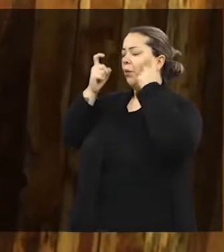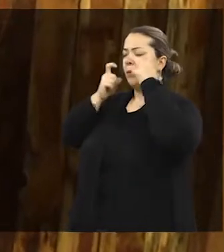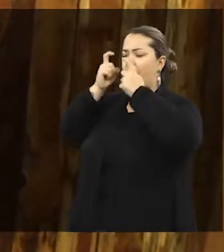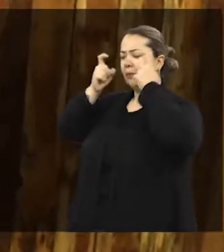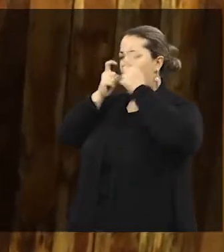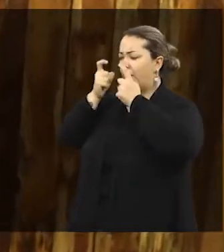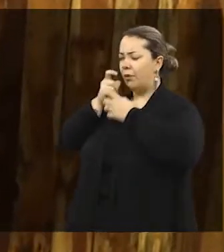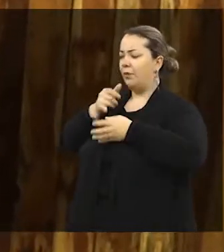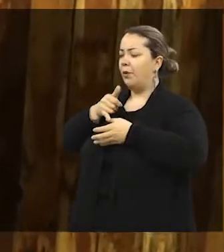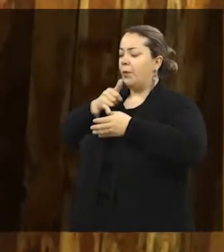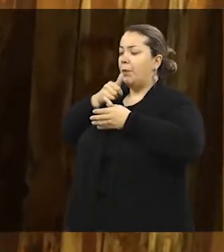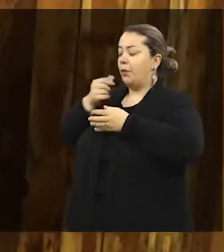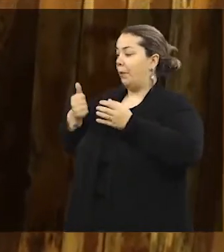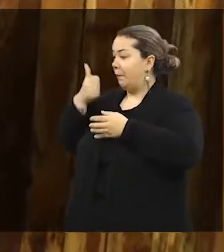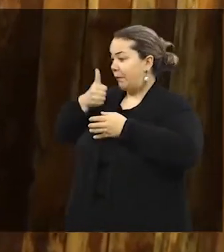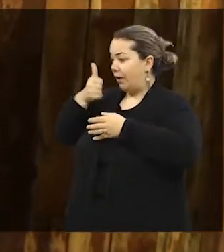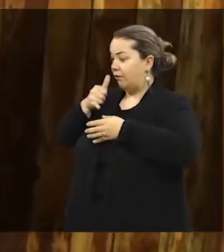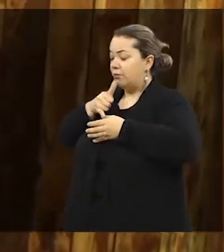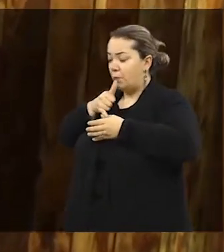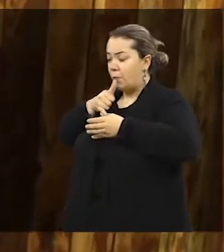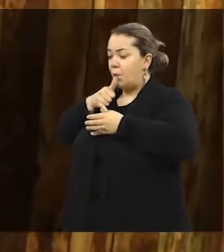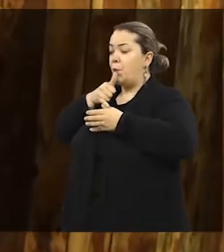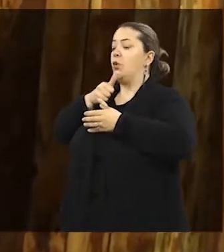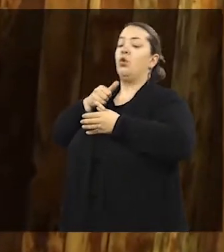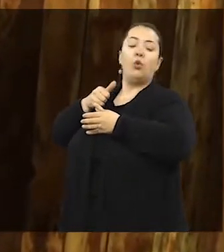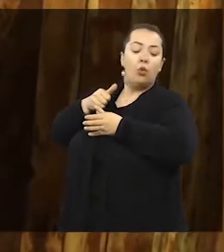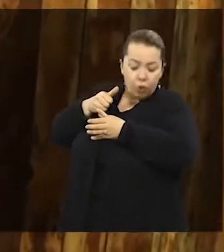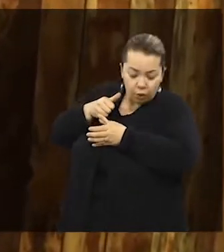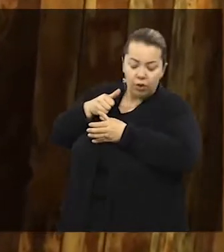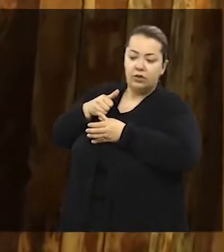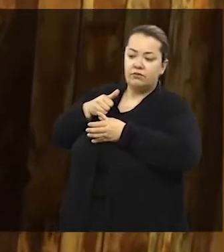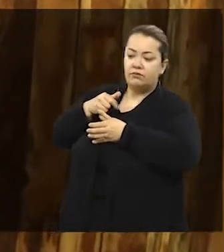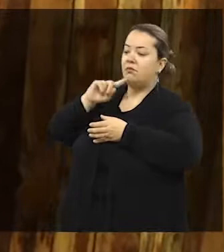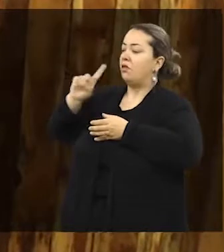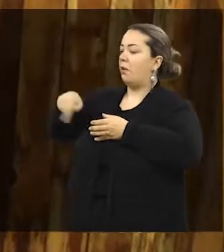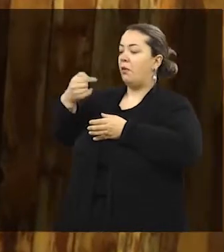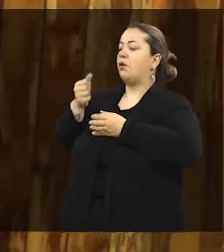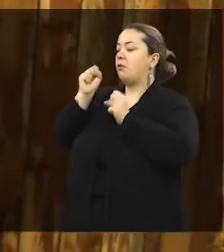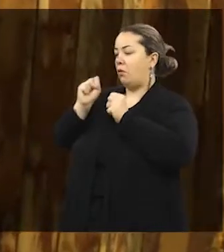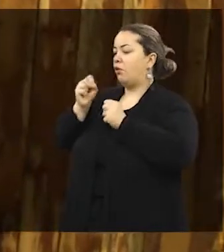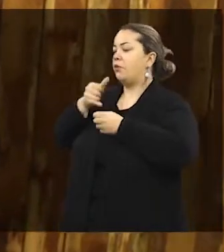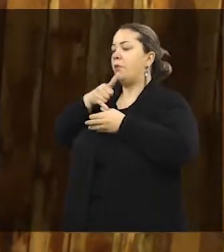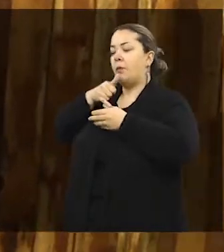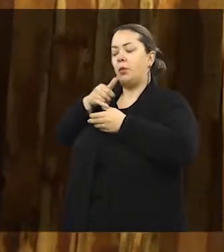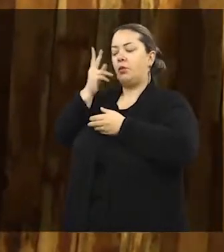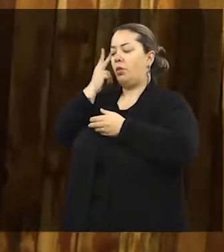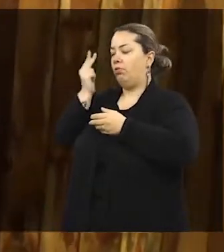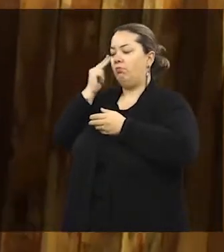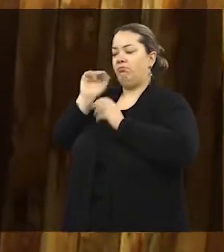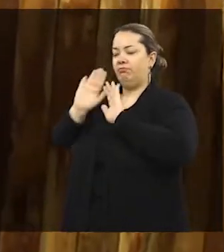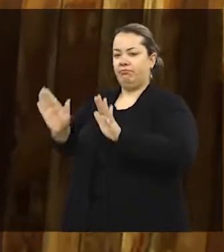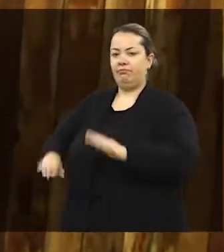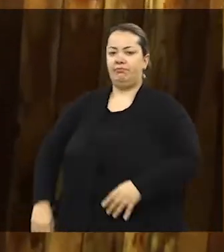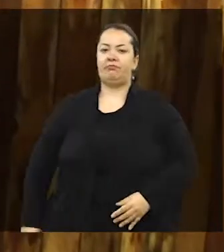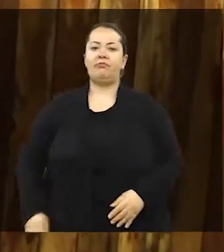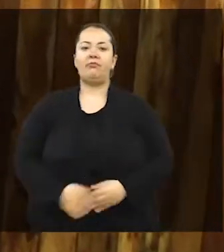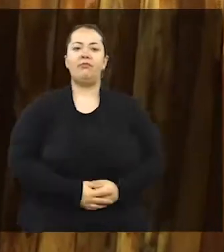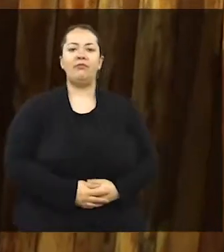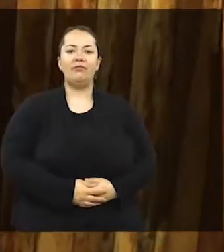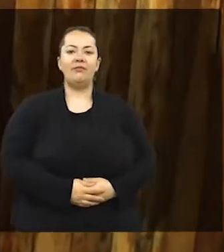tribo. E ele sabiamente respondeu aos índios que, cuspindo o primeiro mate, o demônio iria